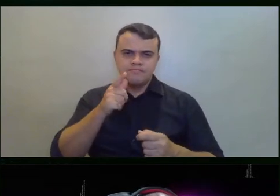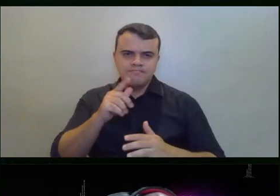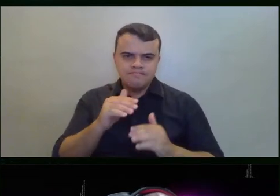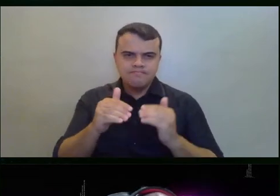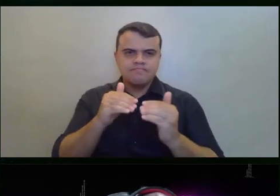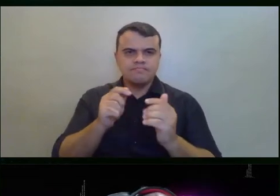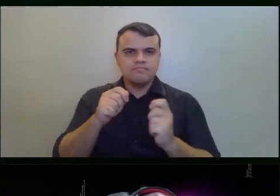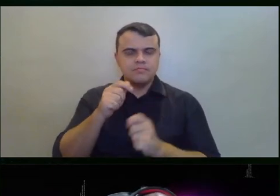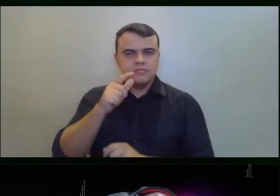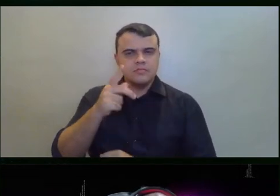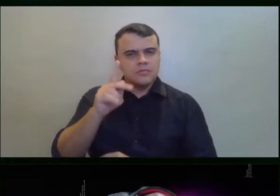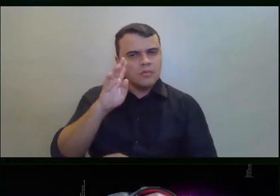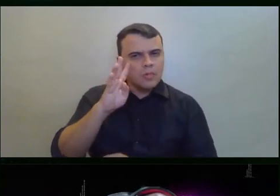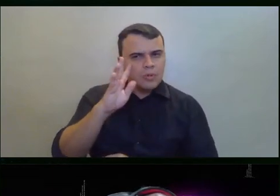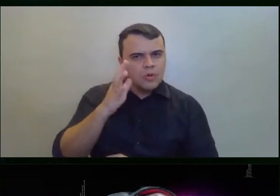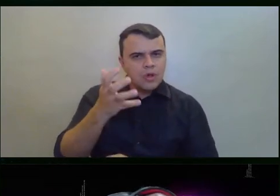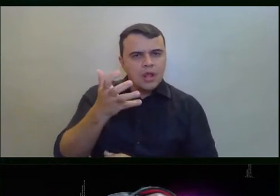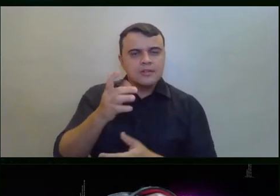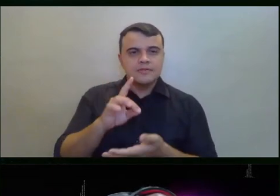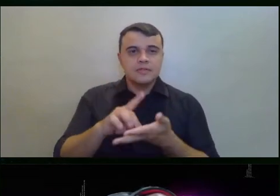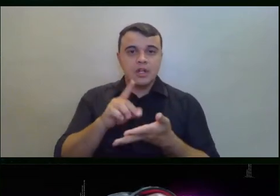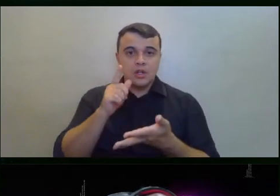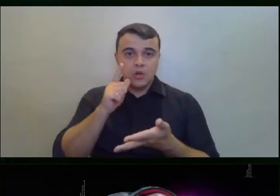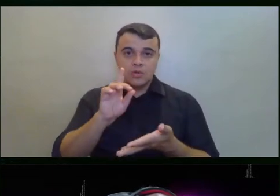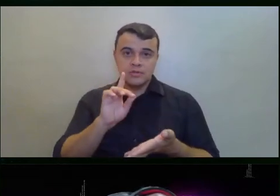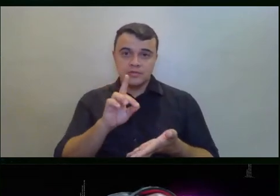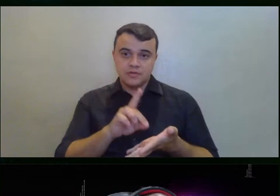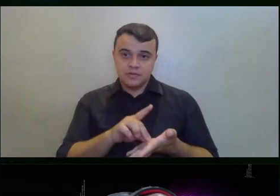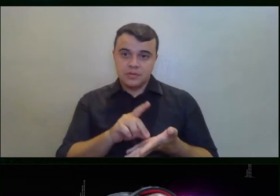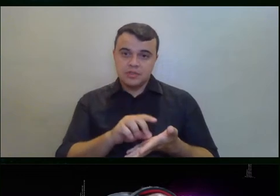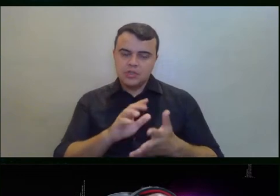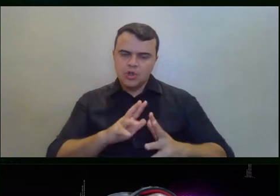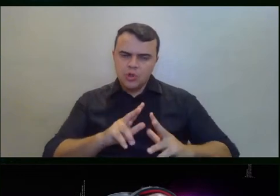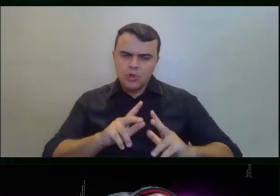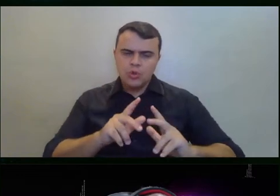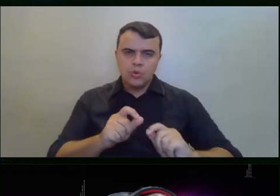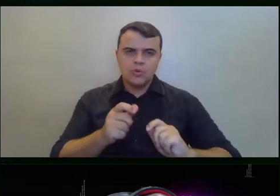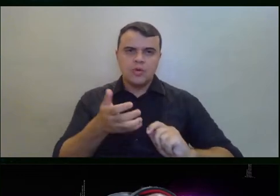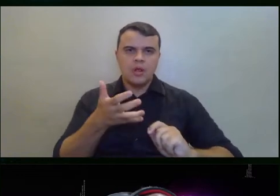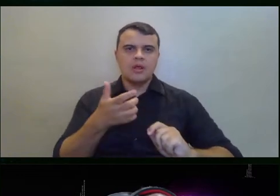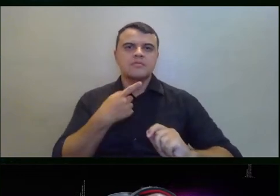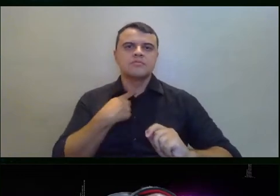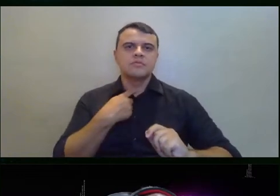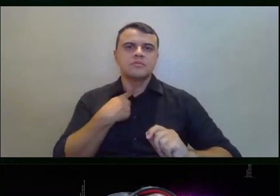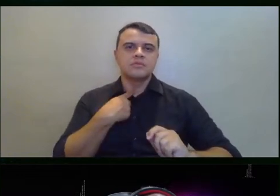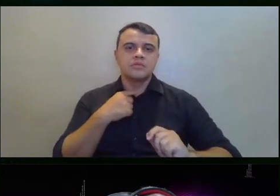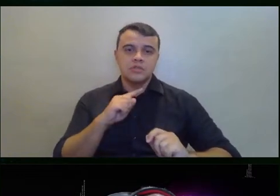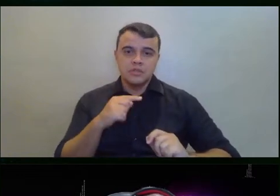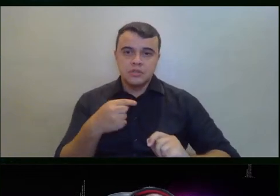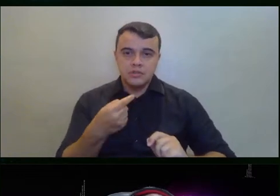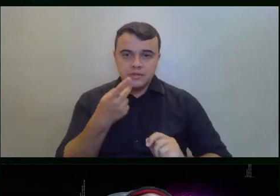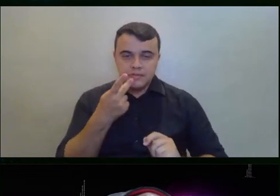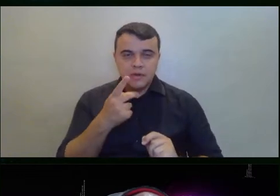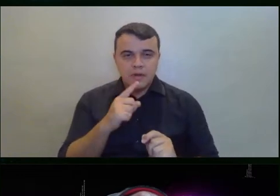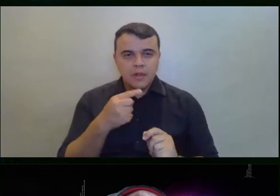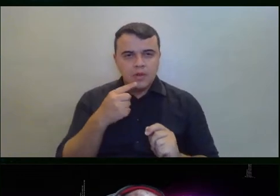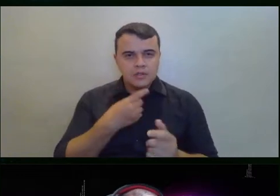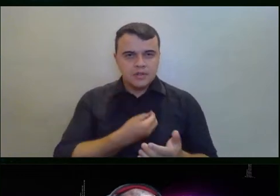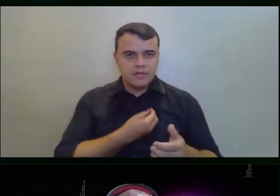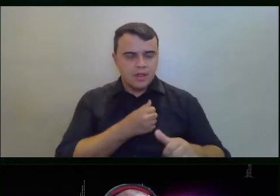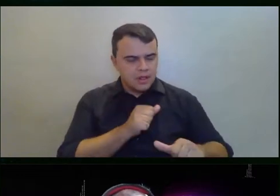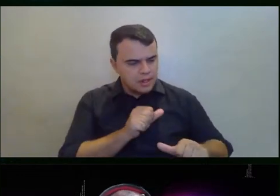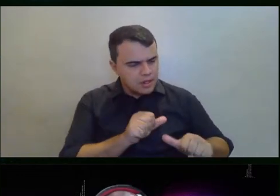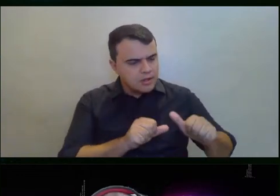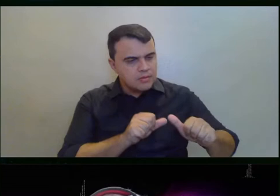você alcança seu sonho eu quero que você consiga de fato tudo que você almeja e quando a gente tem a nossa vida transformada